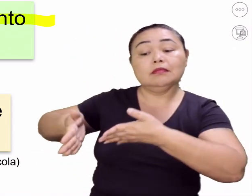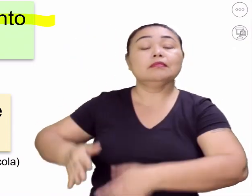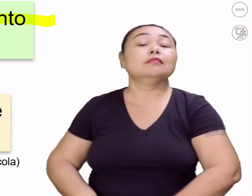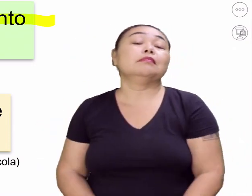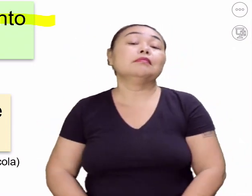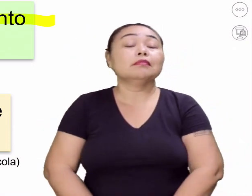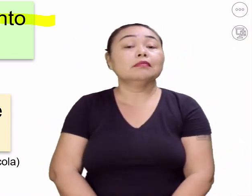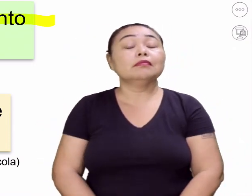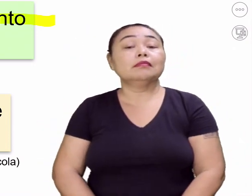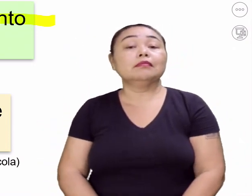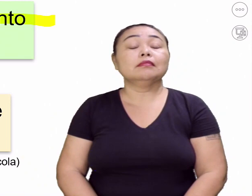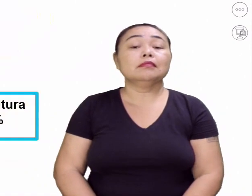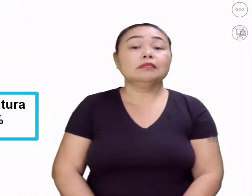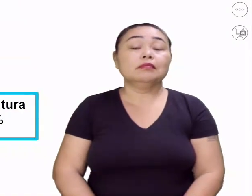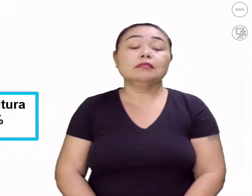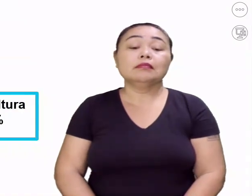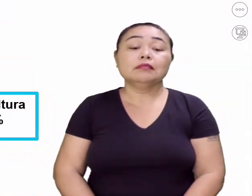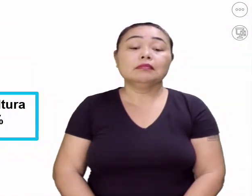bem.